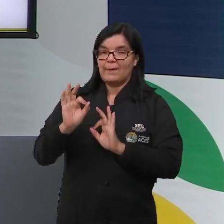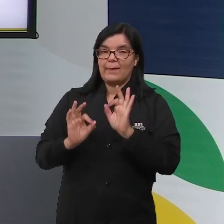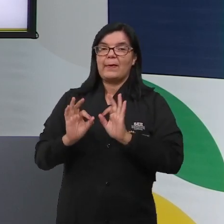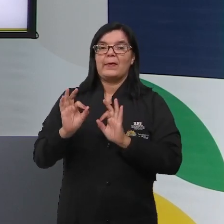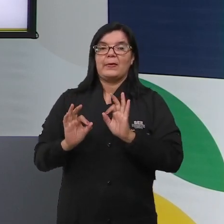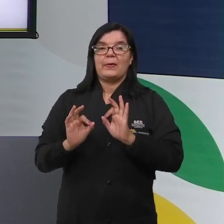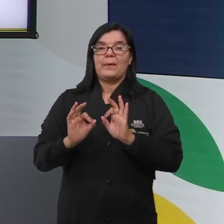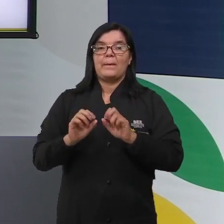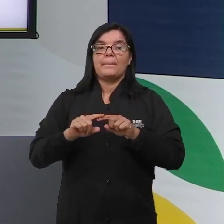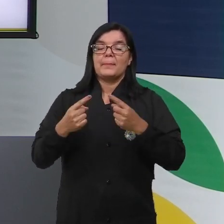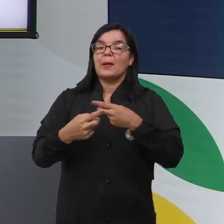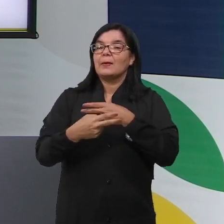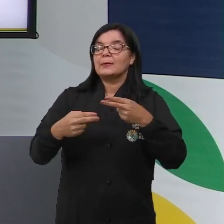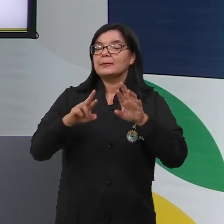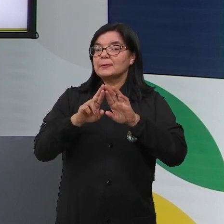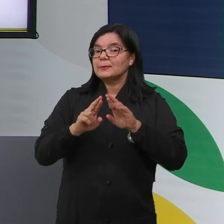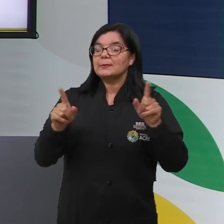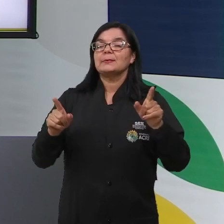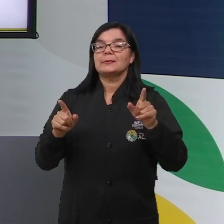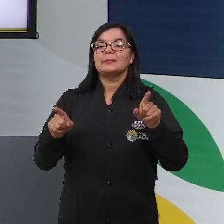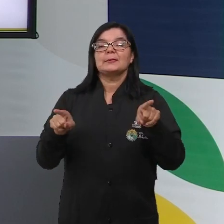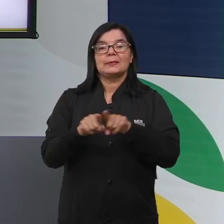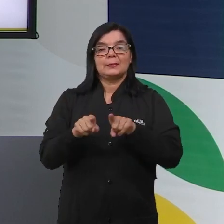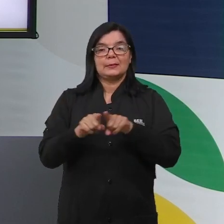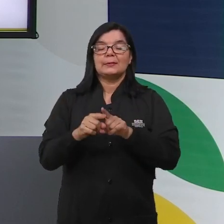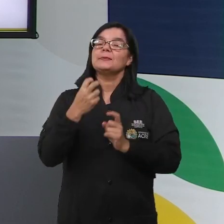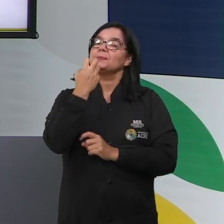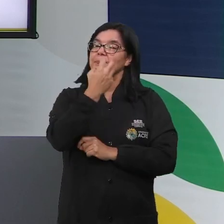preparado para situações diferentes, inclusive da